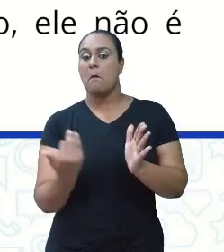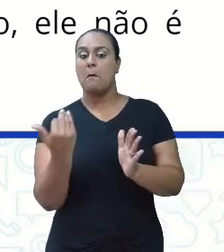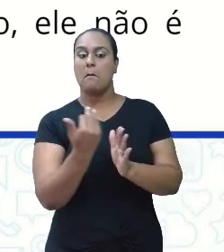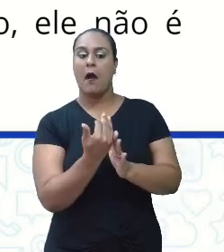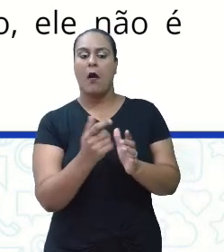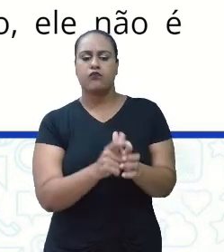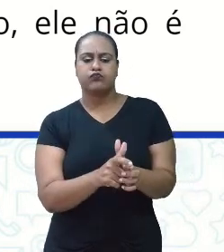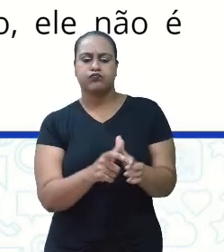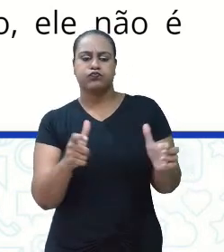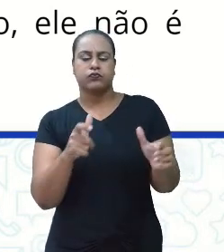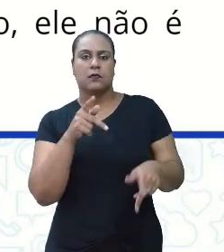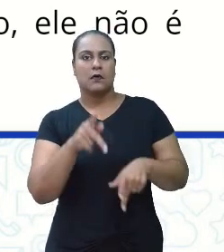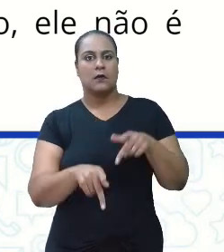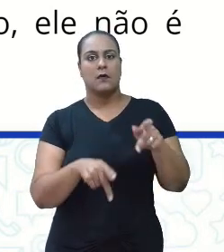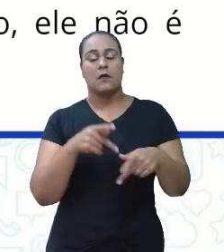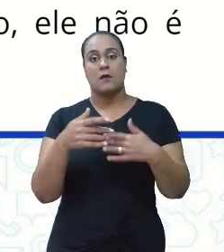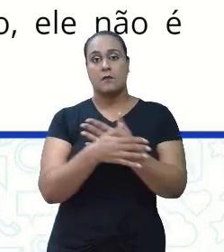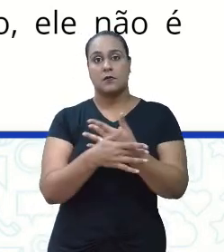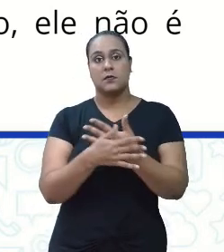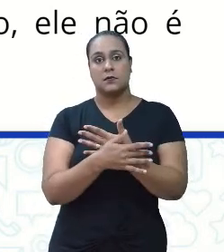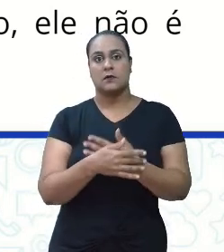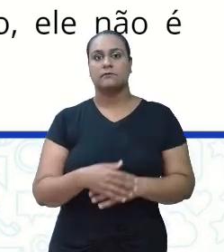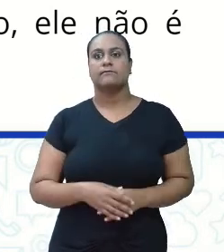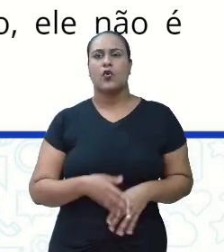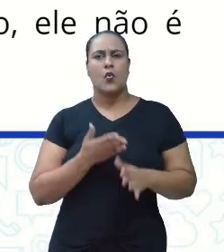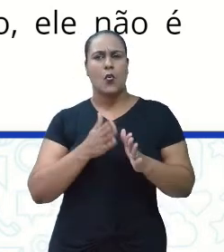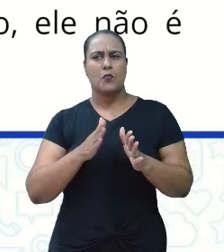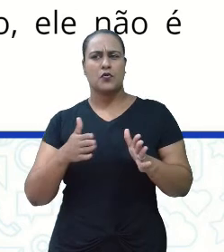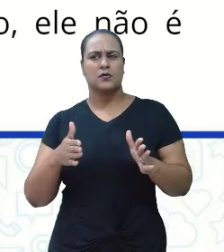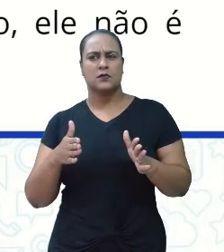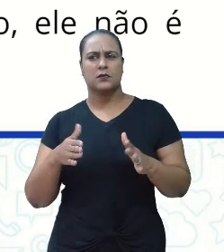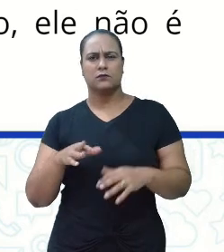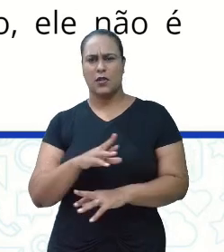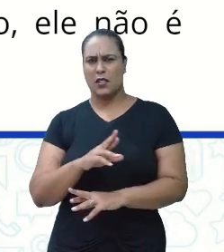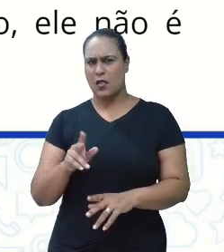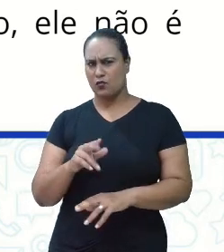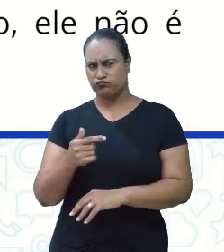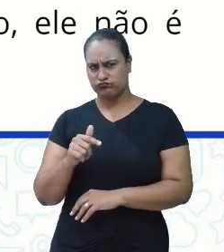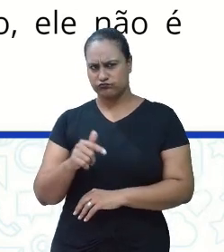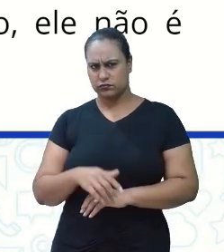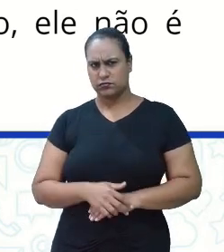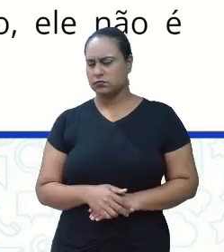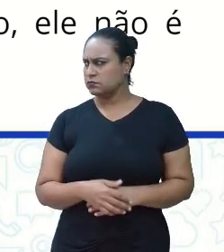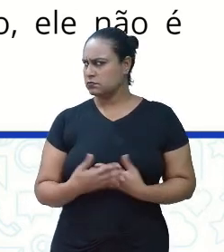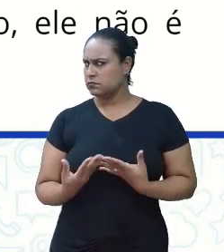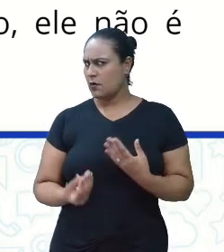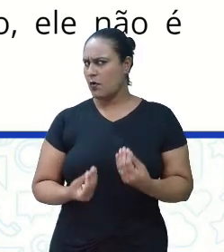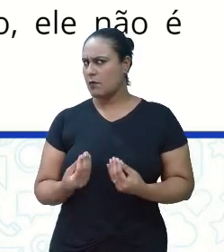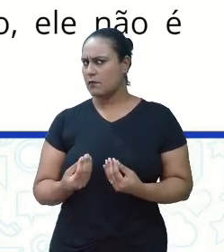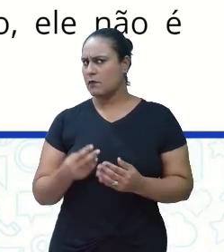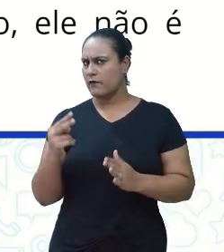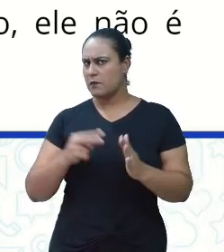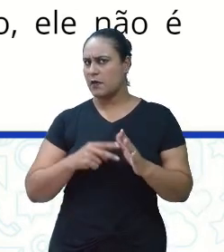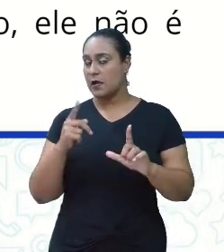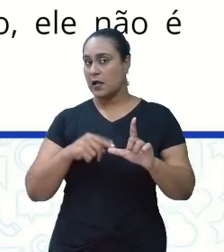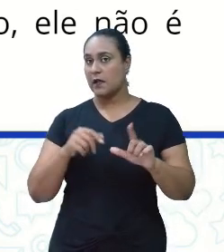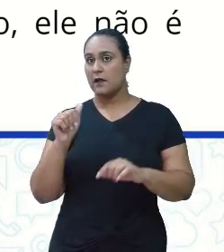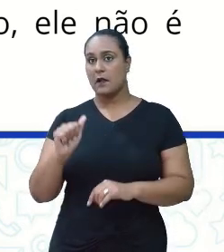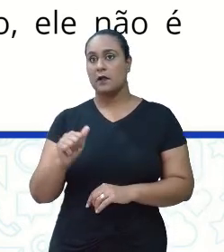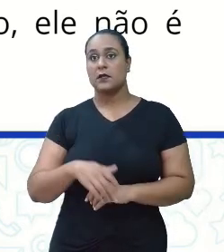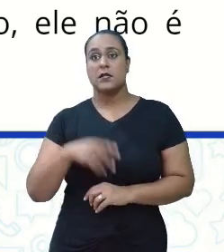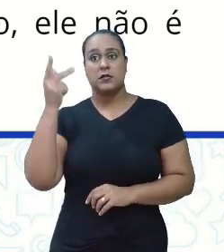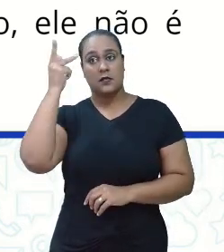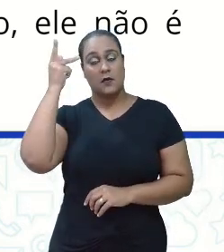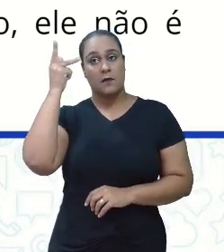urbano o fenômeno da conurbação. Não existe, gente. Não existe. Vamos ler a A. São Paulo e Rio de